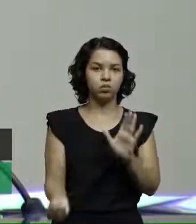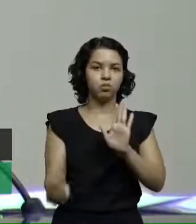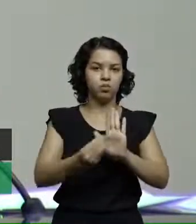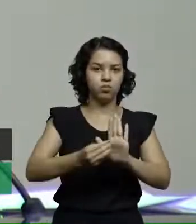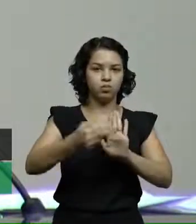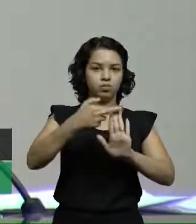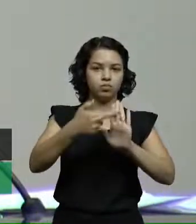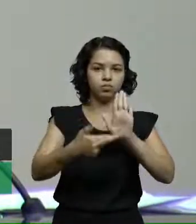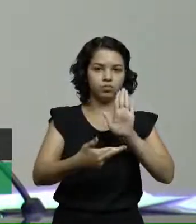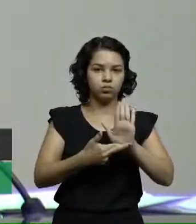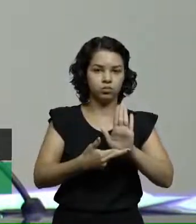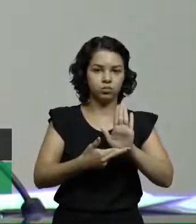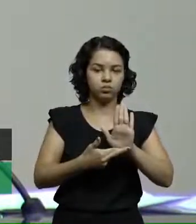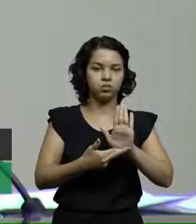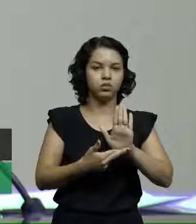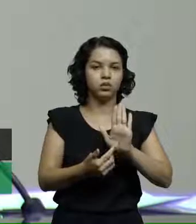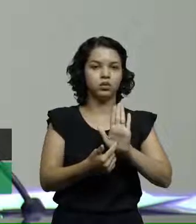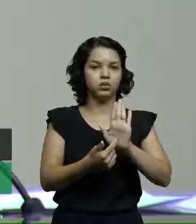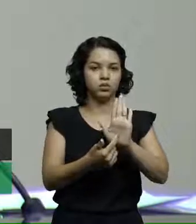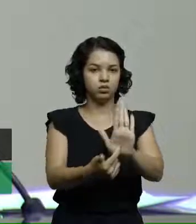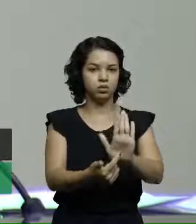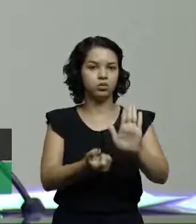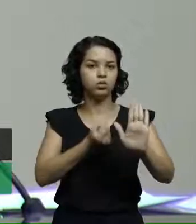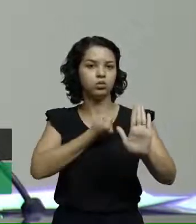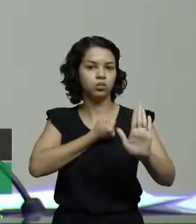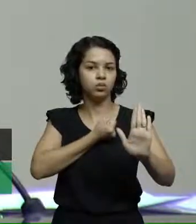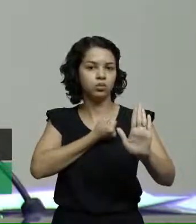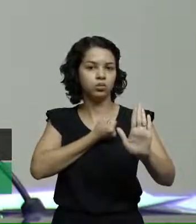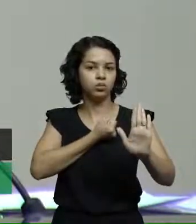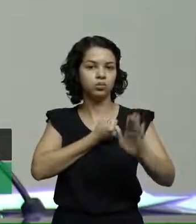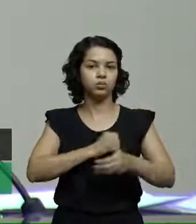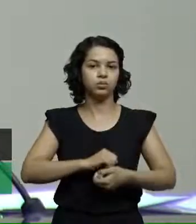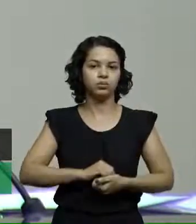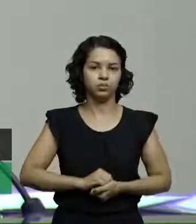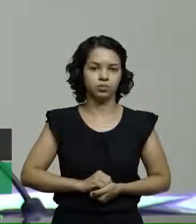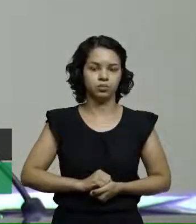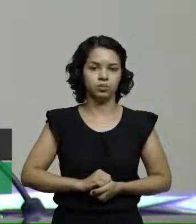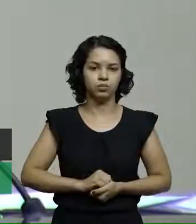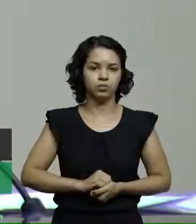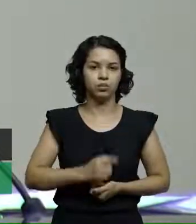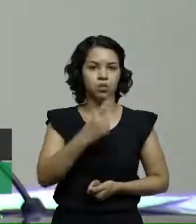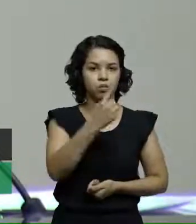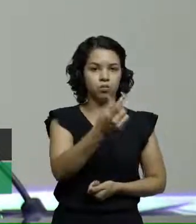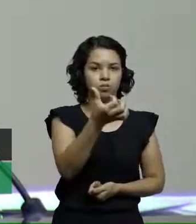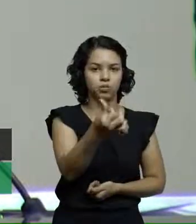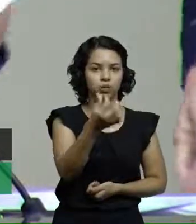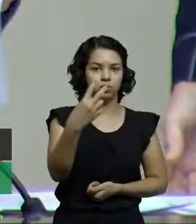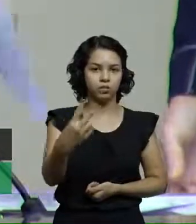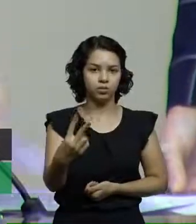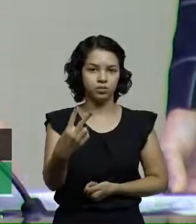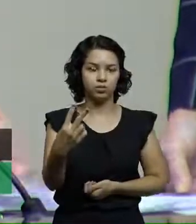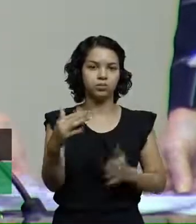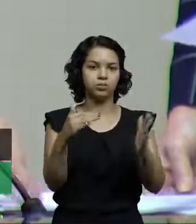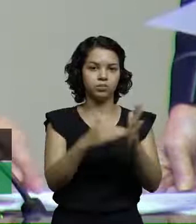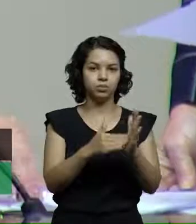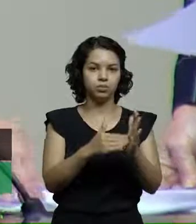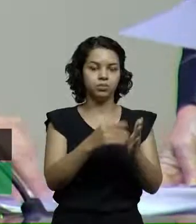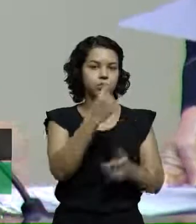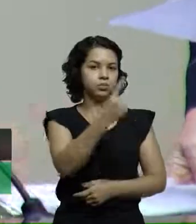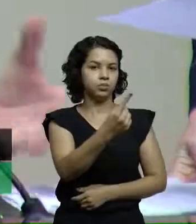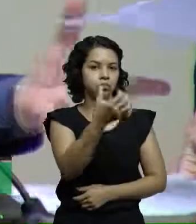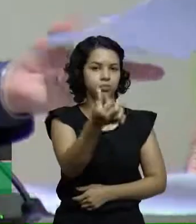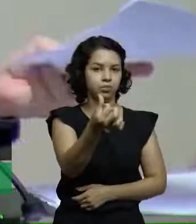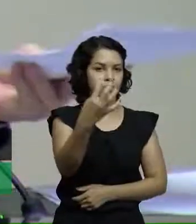determina o regimento interno, as seguintes indicações. Indicações 162 a